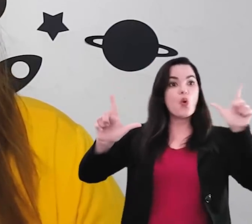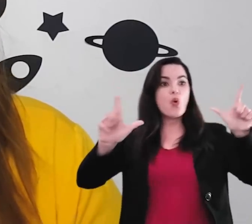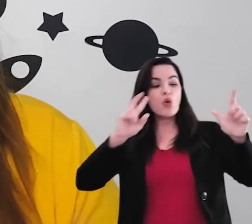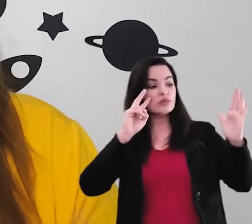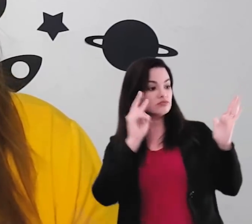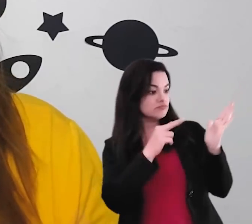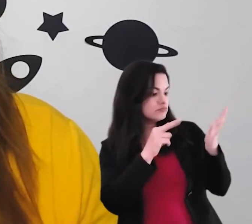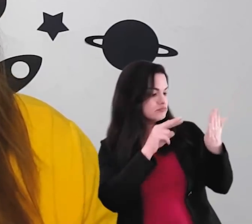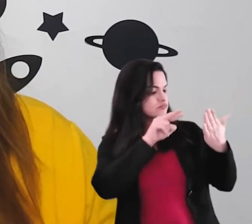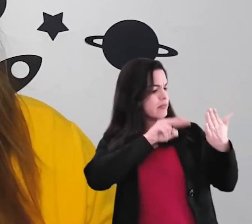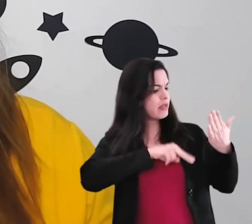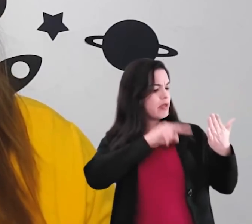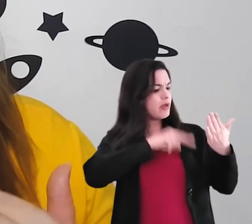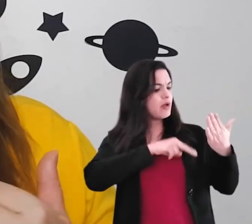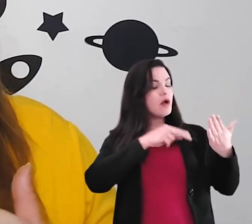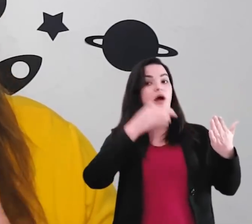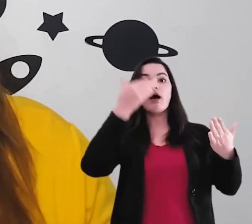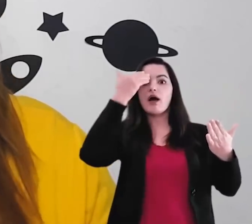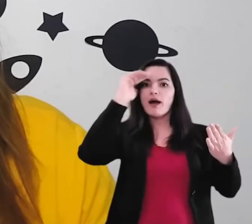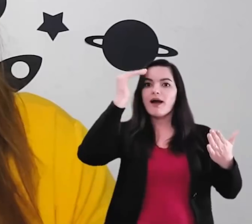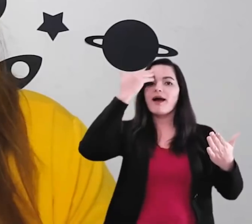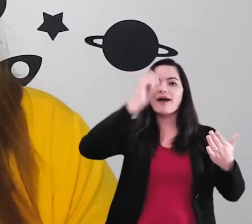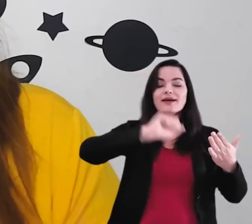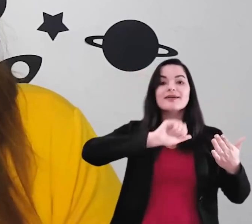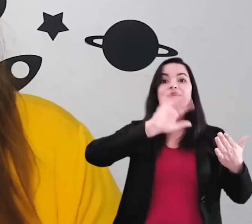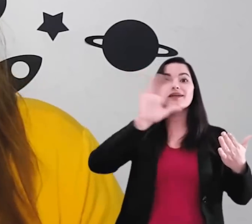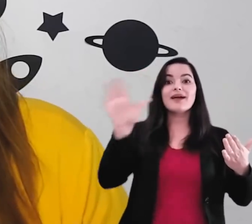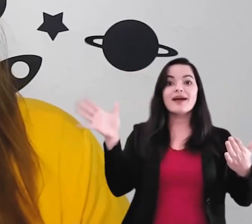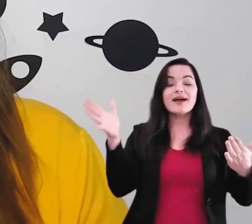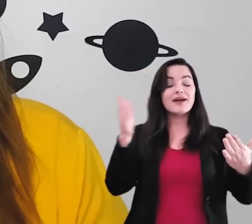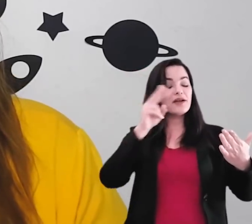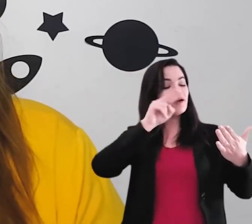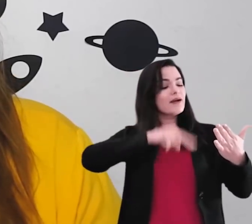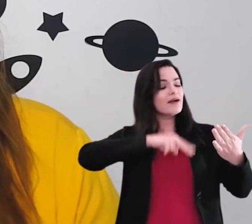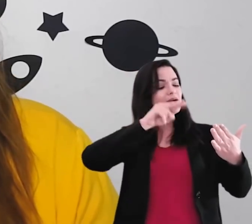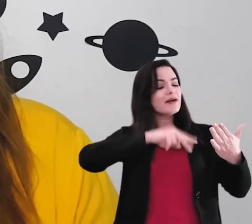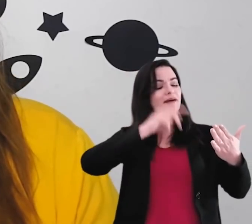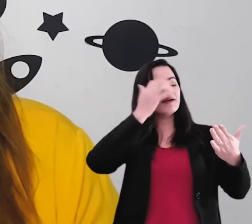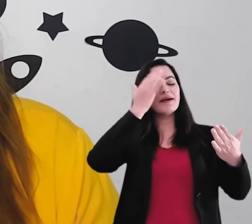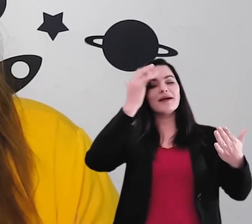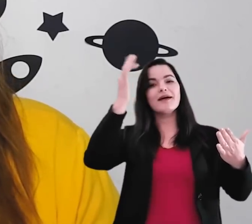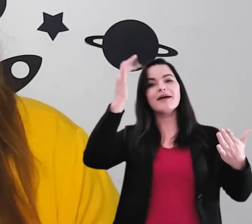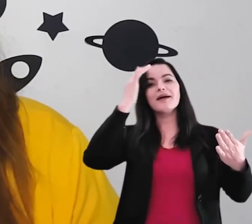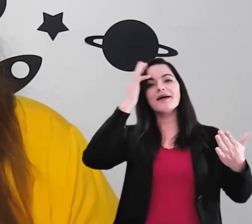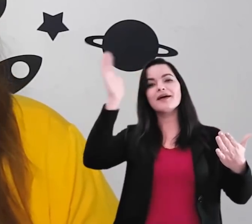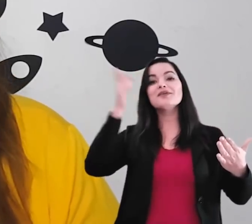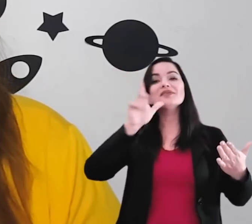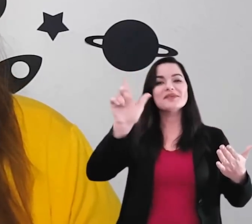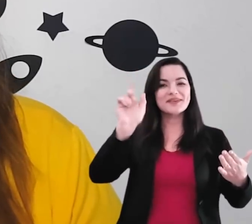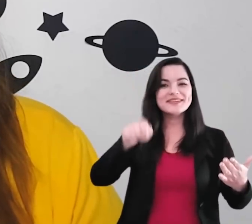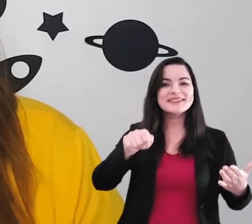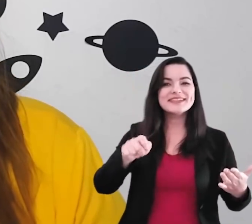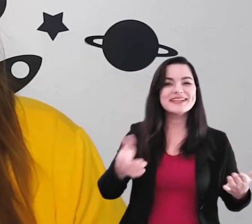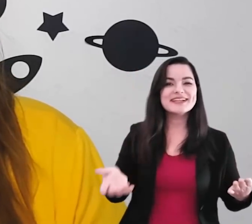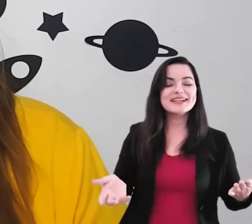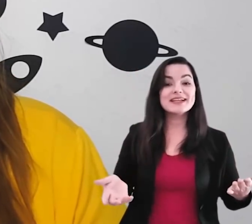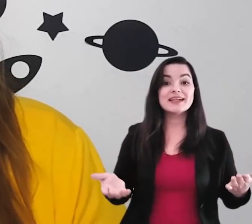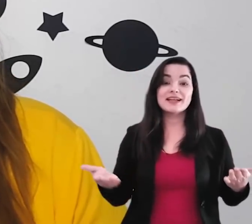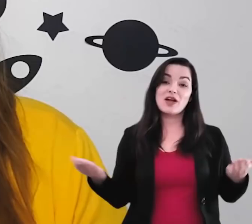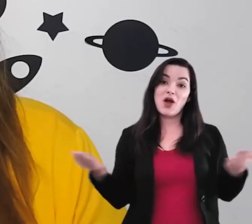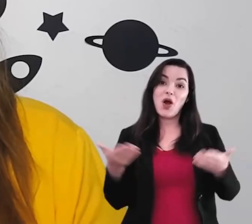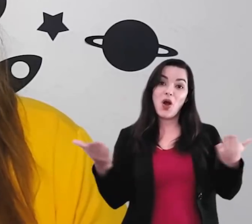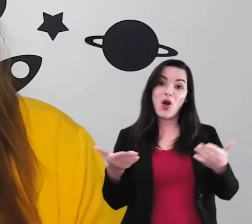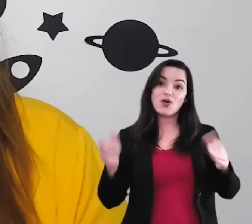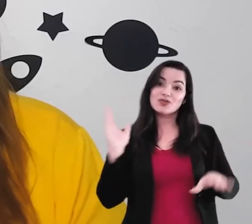produção consigam entender e viajar com tudo aquilo que vocês escreveram. Então nós ficamos por aqui, eu vejo